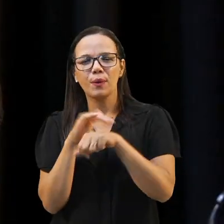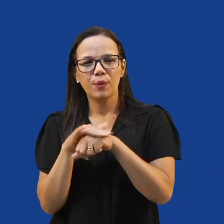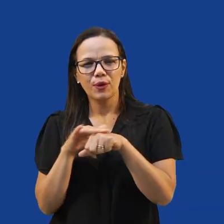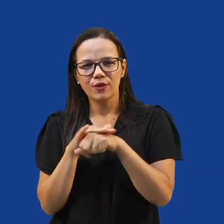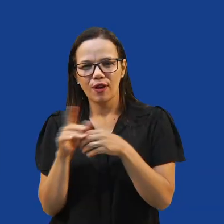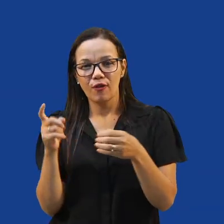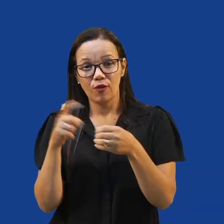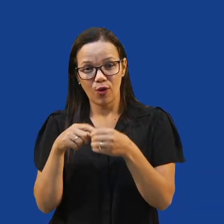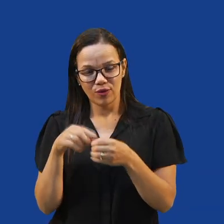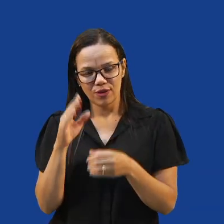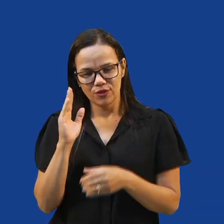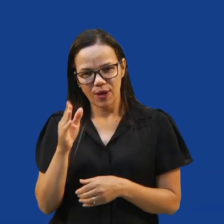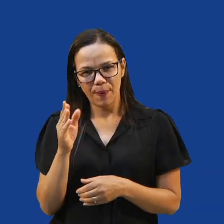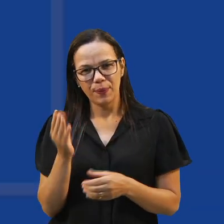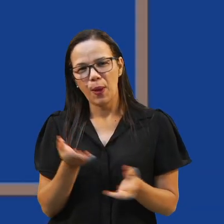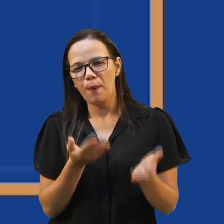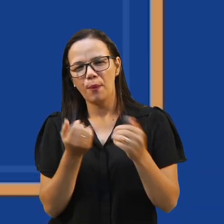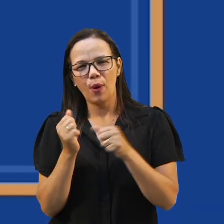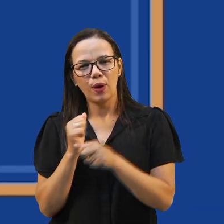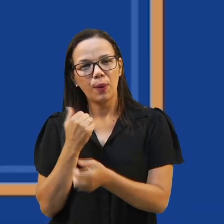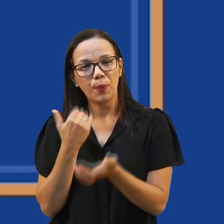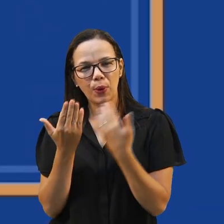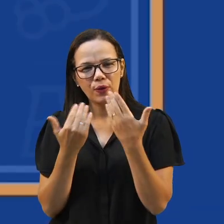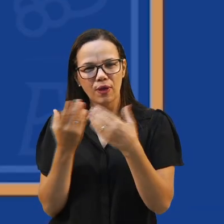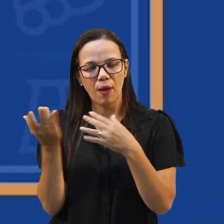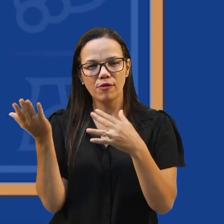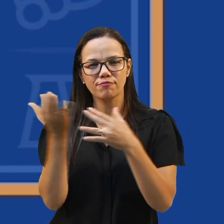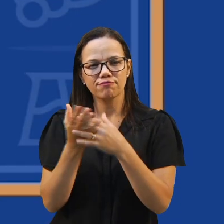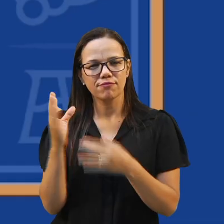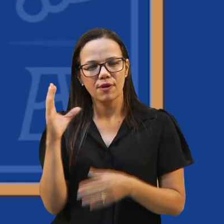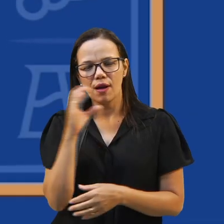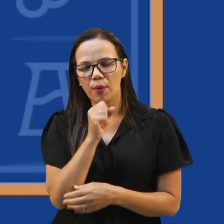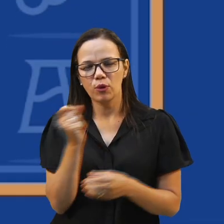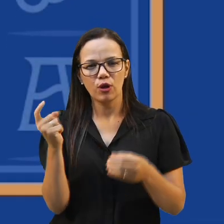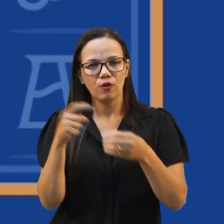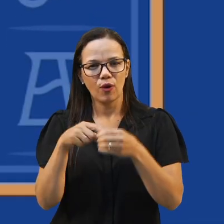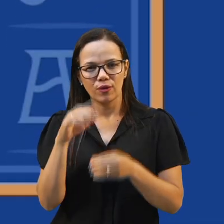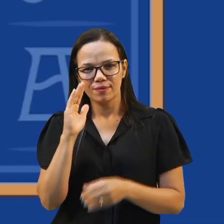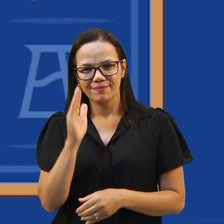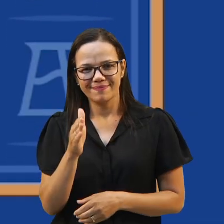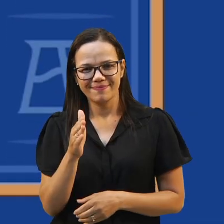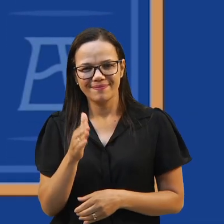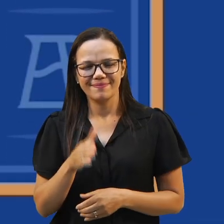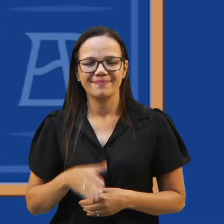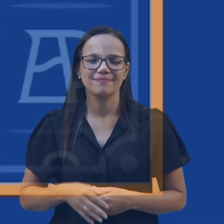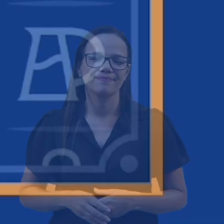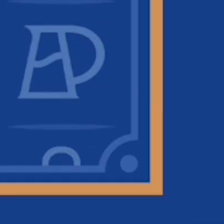já. Bora Prosear vai para um breve intervalo e volta já.